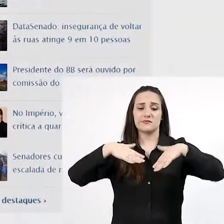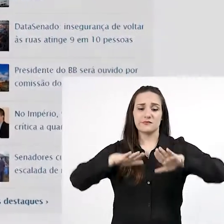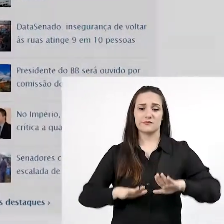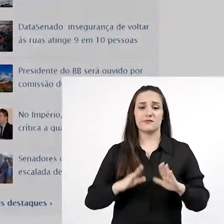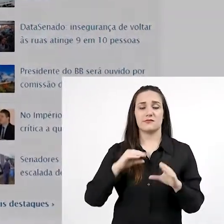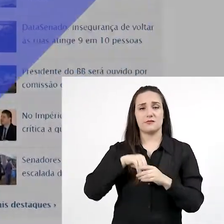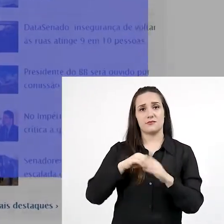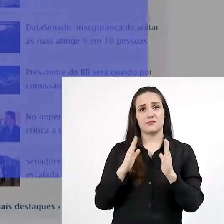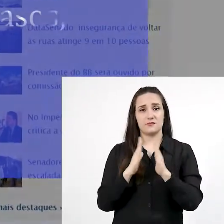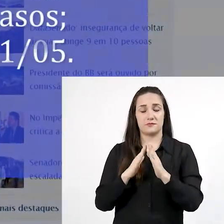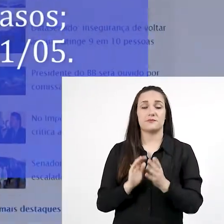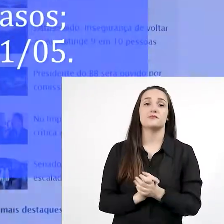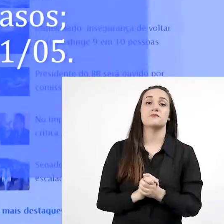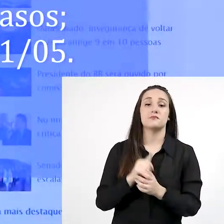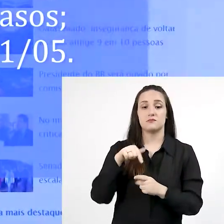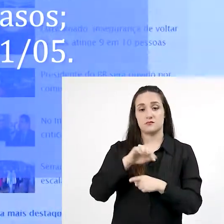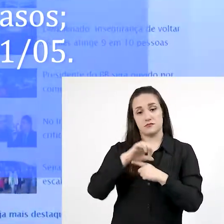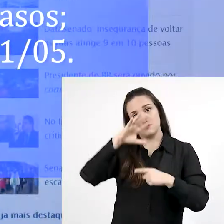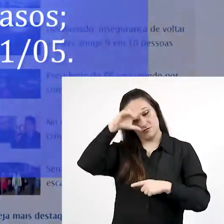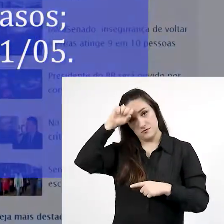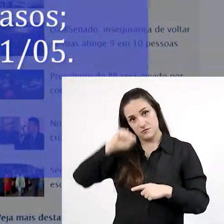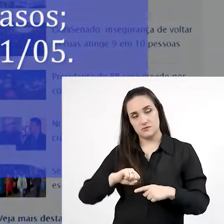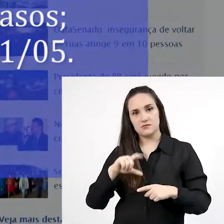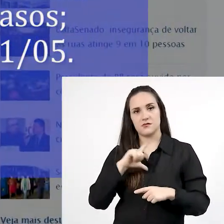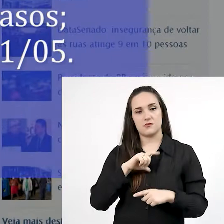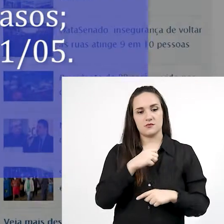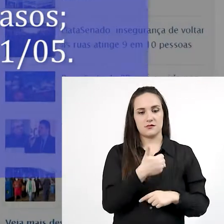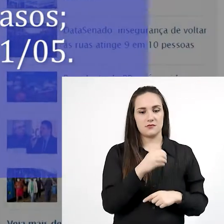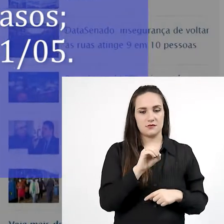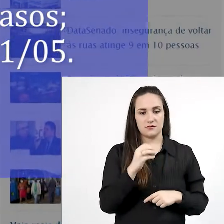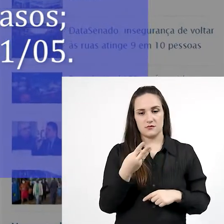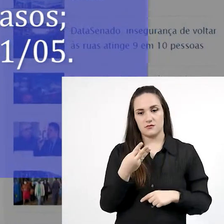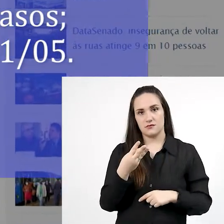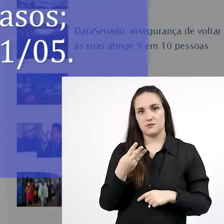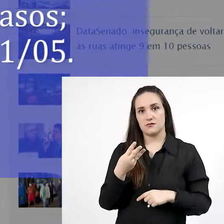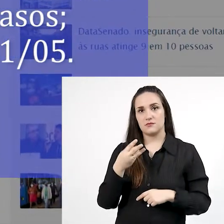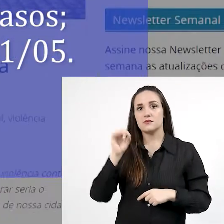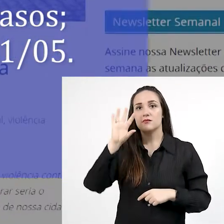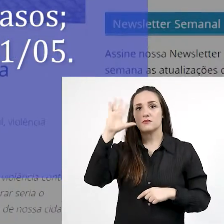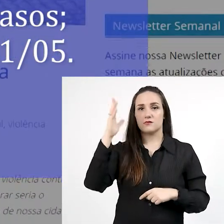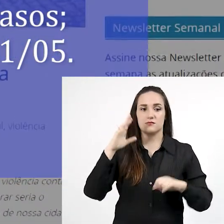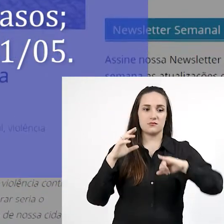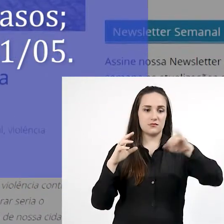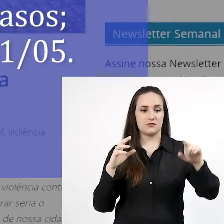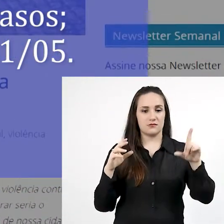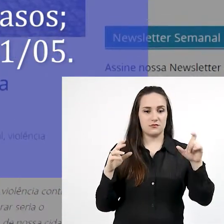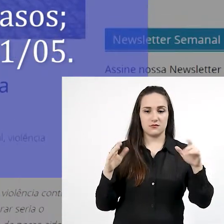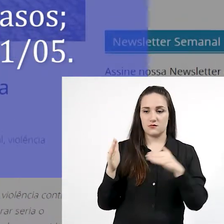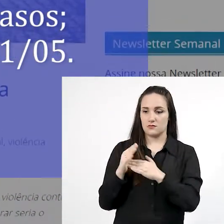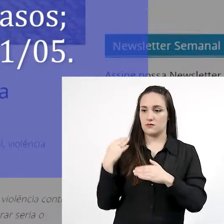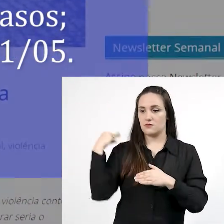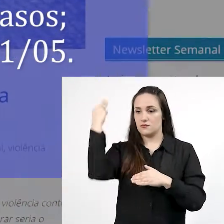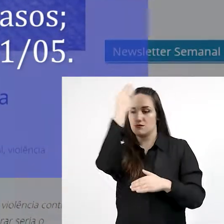social. Em Mato Grosso do Sul, foram 103 casos no período de janeiro a maio de 2020,